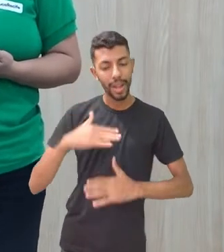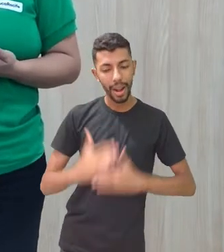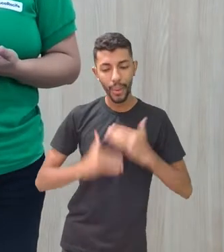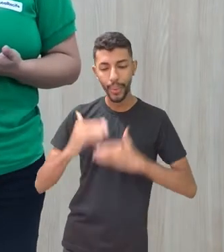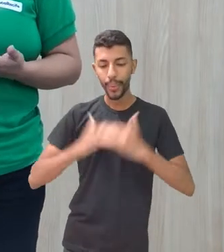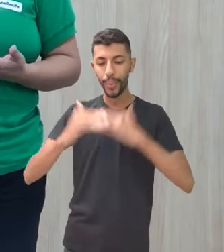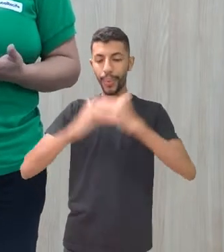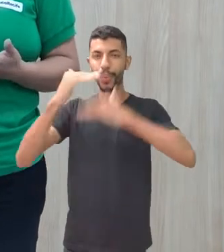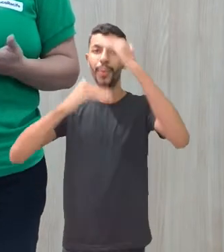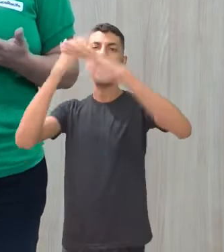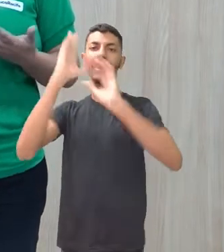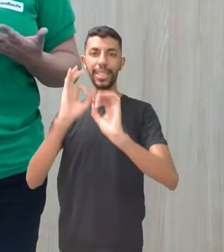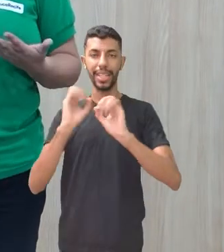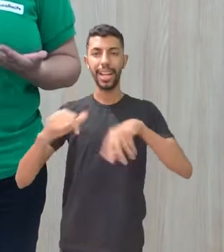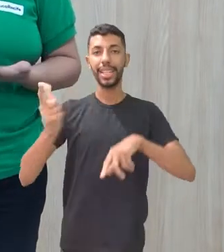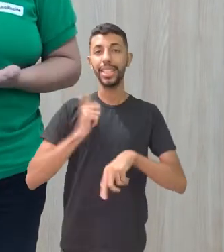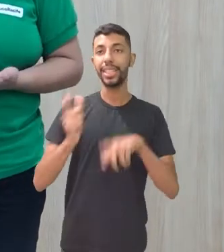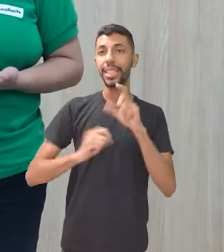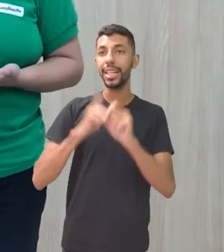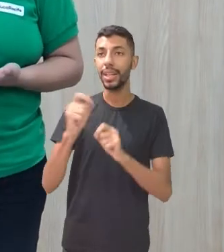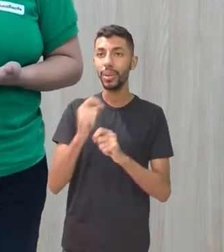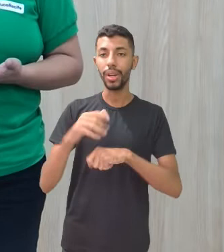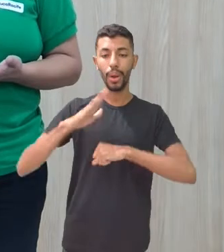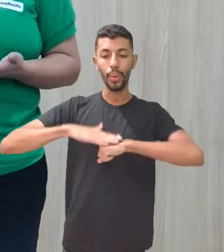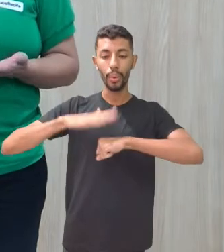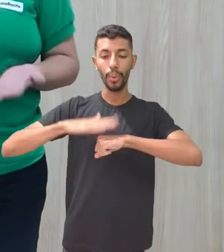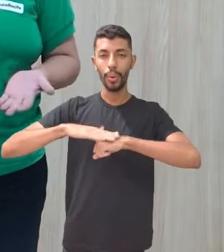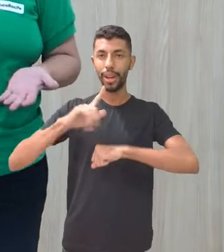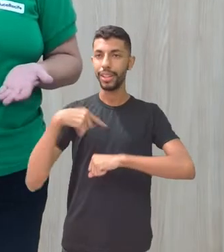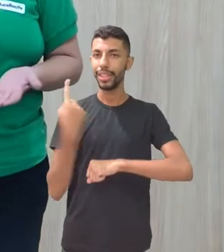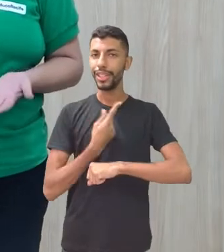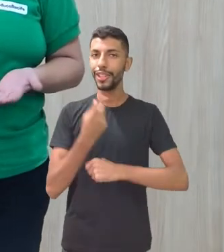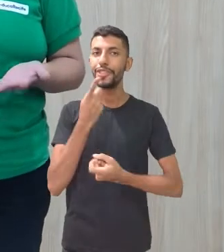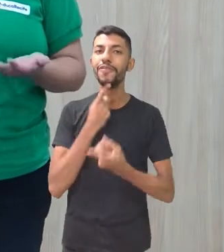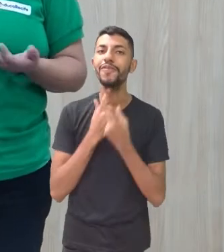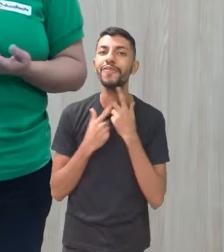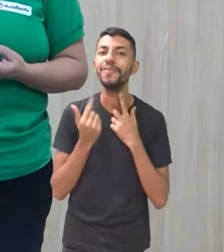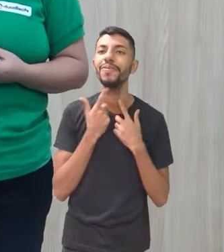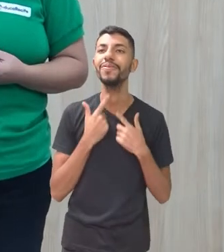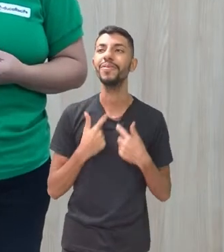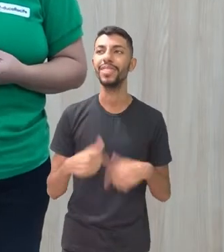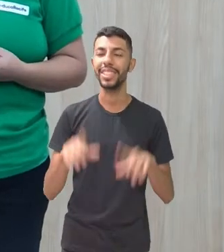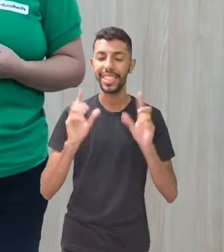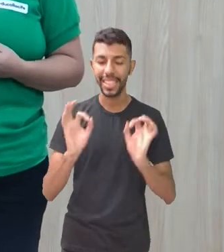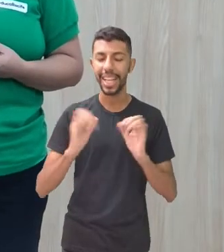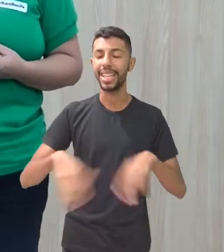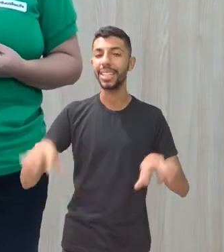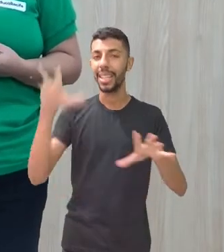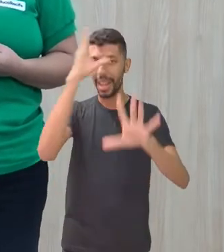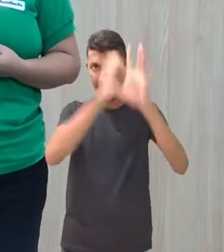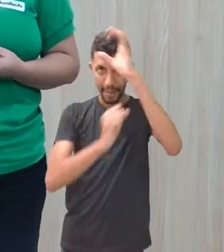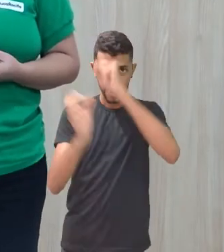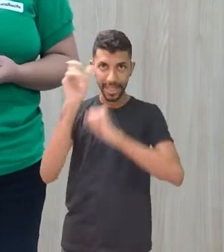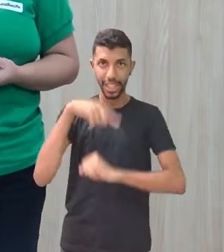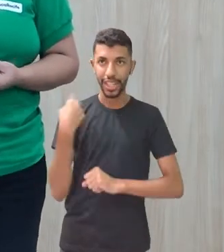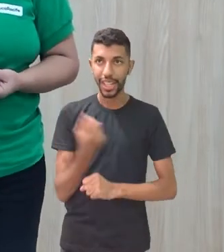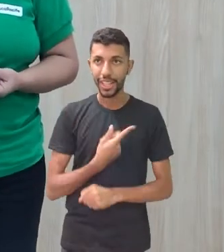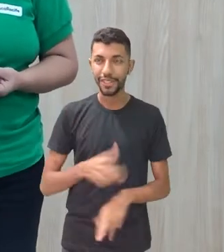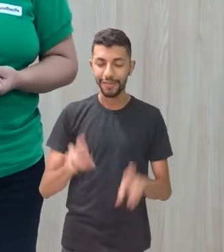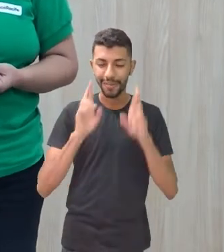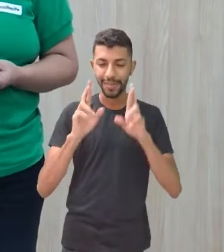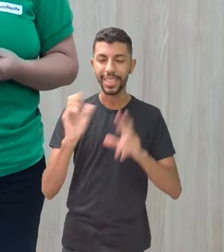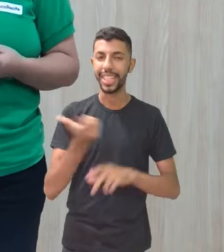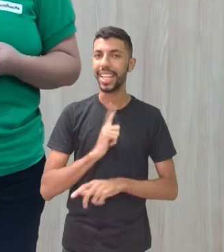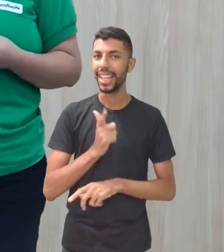desenvolver, começar a ter a autonomia que nós tanto desejamos e a aprendizagem que nós tanto desejamos que elas